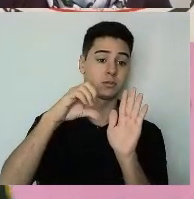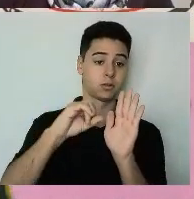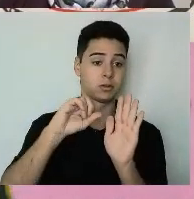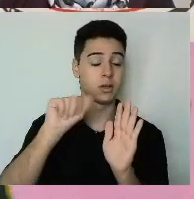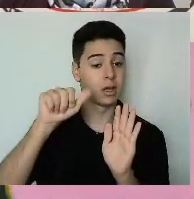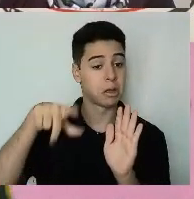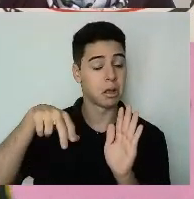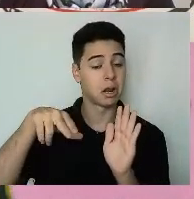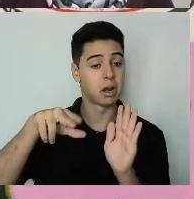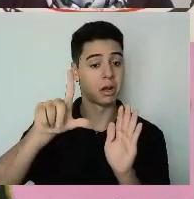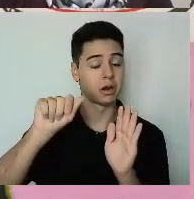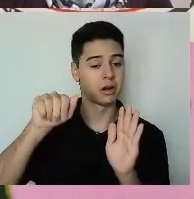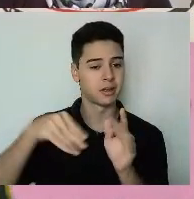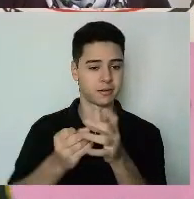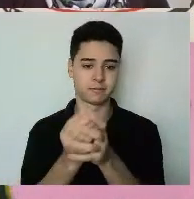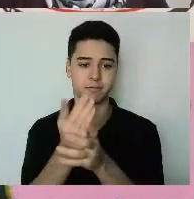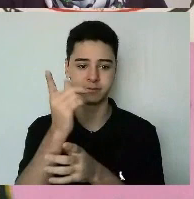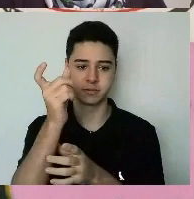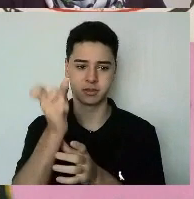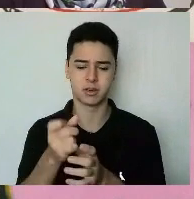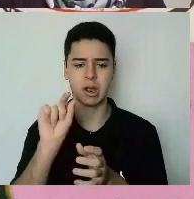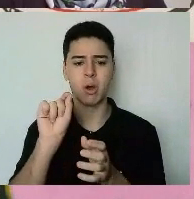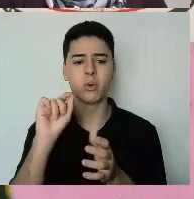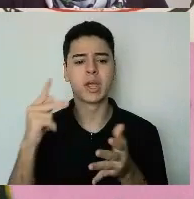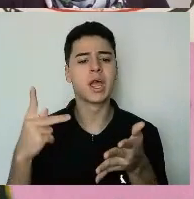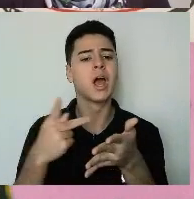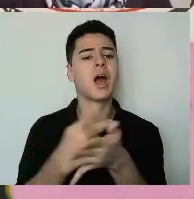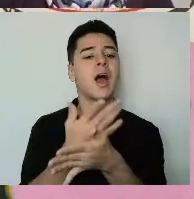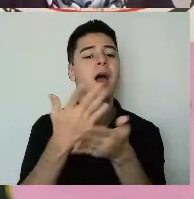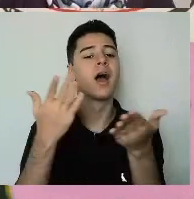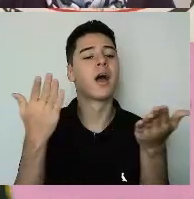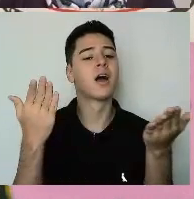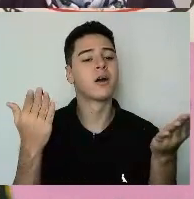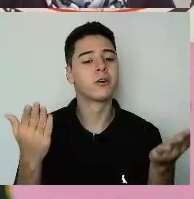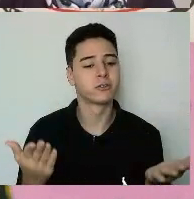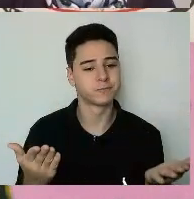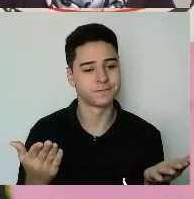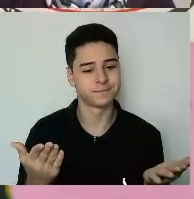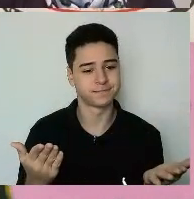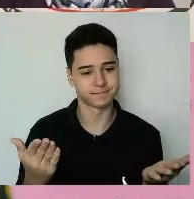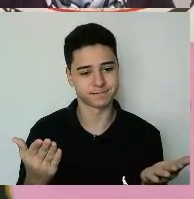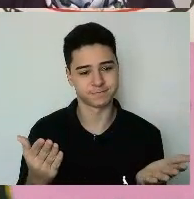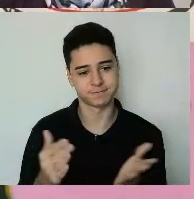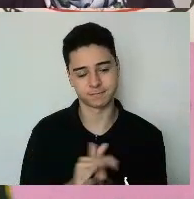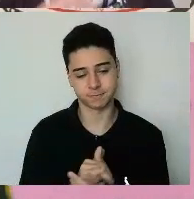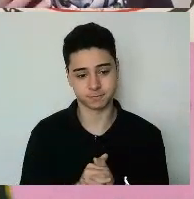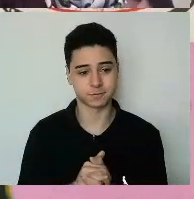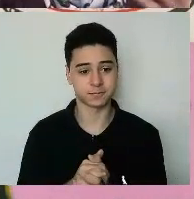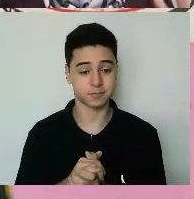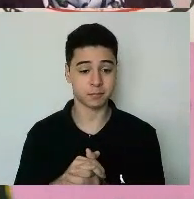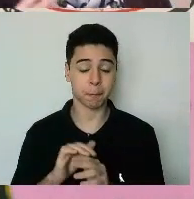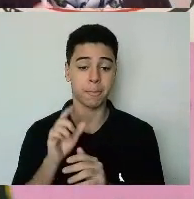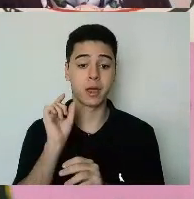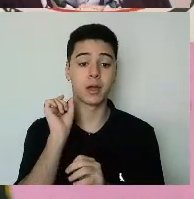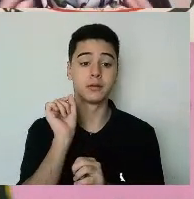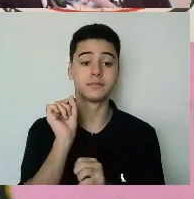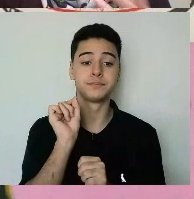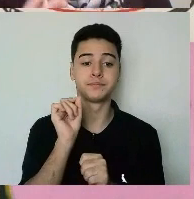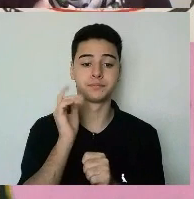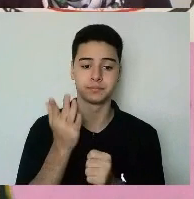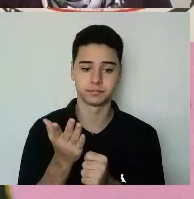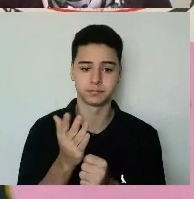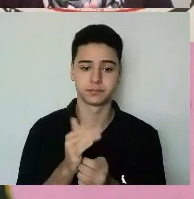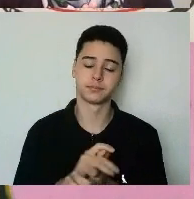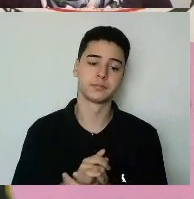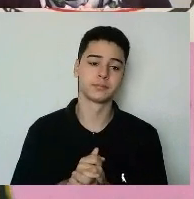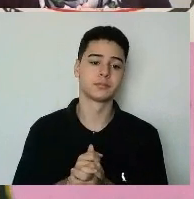Kaprov, e ele significa acontecimento, tá? É um gênero, né? Uma